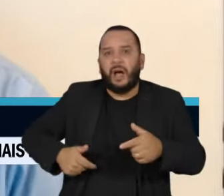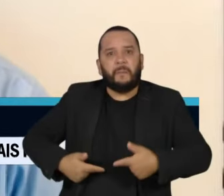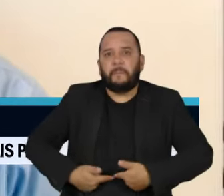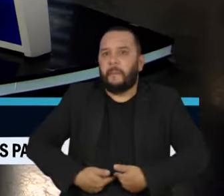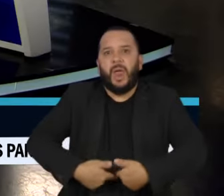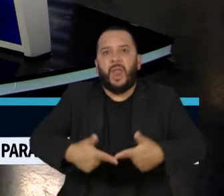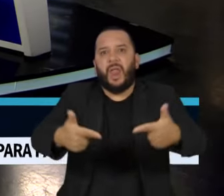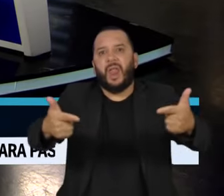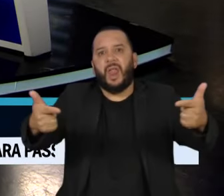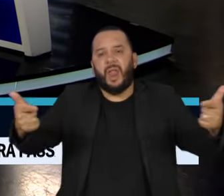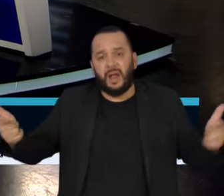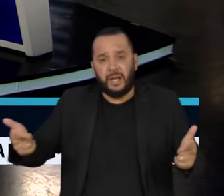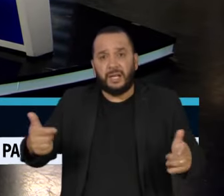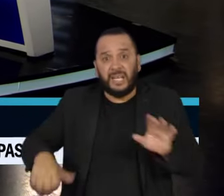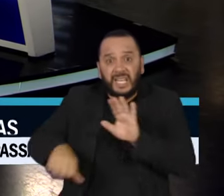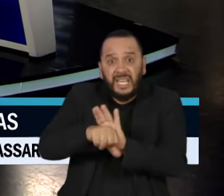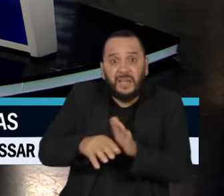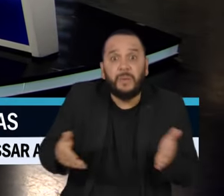naquela época.